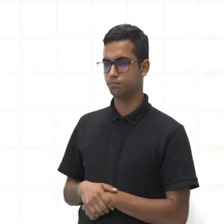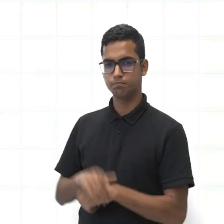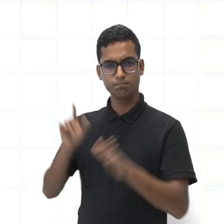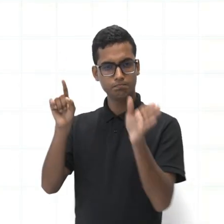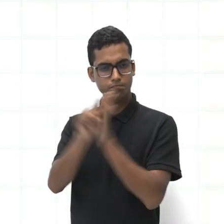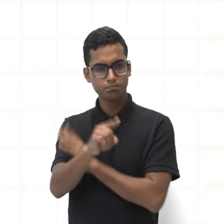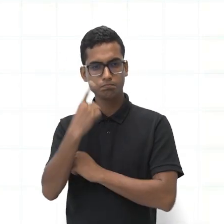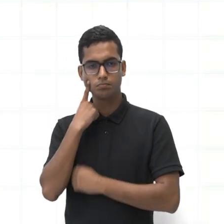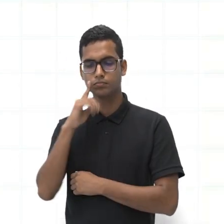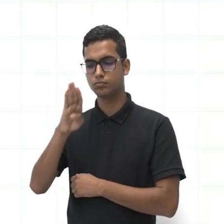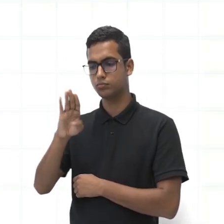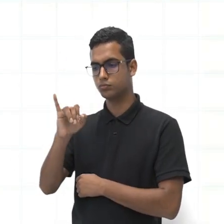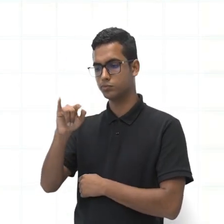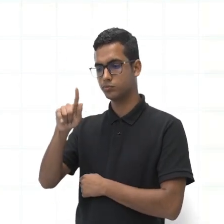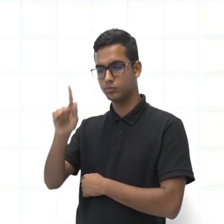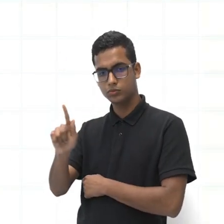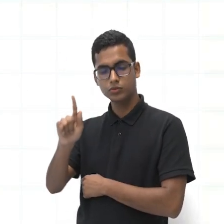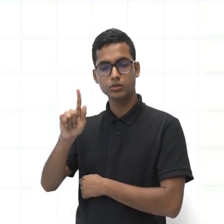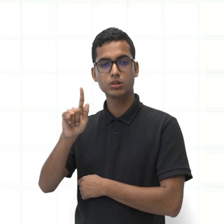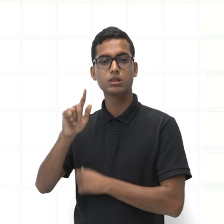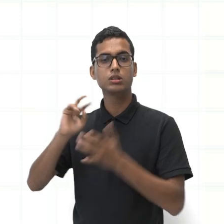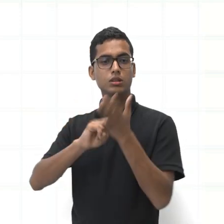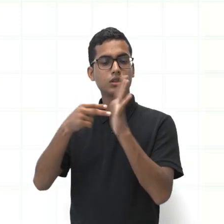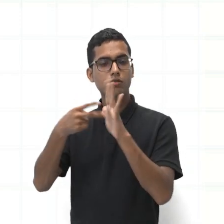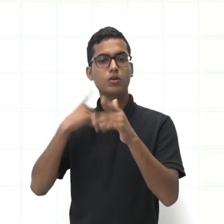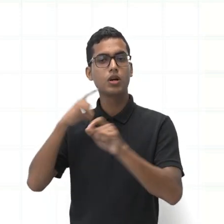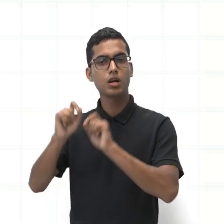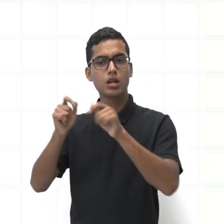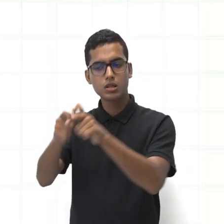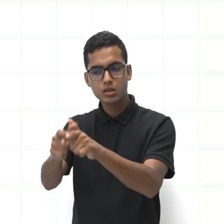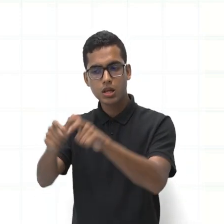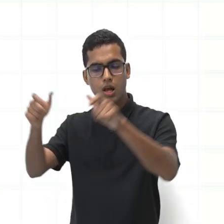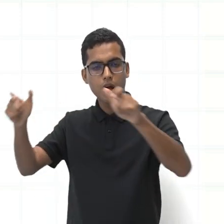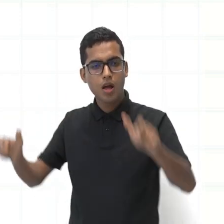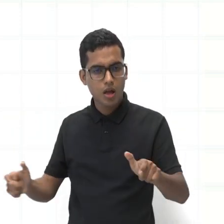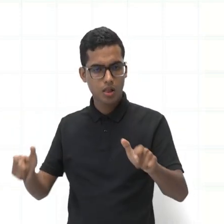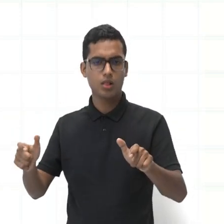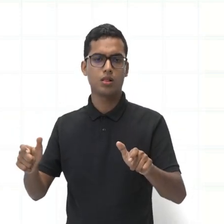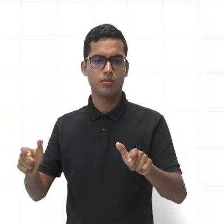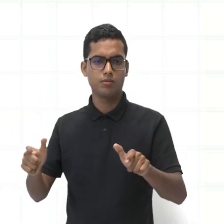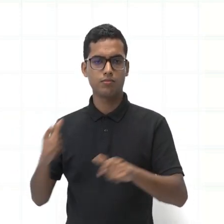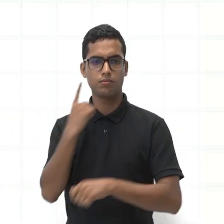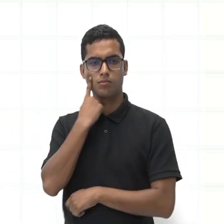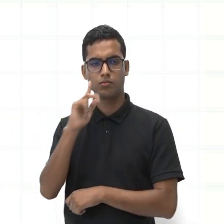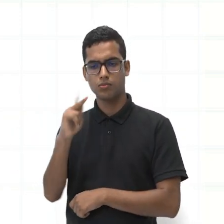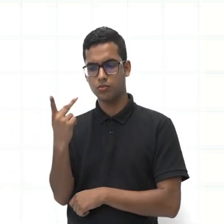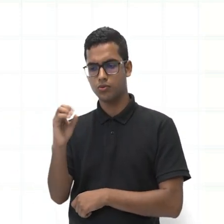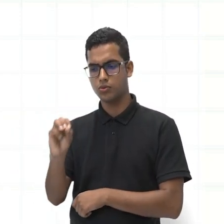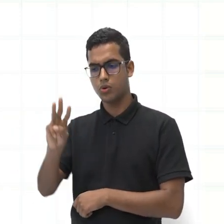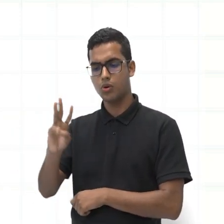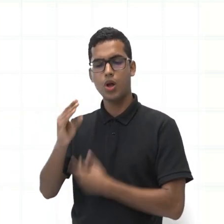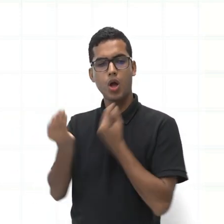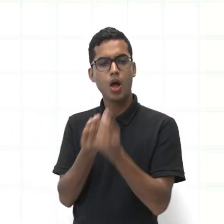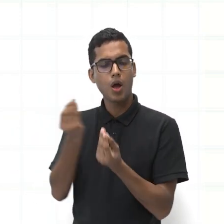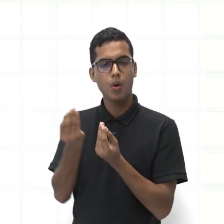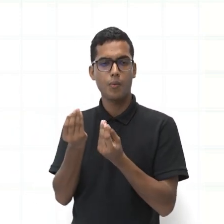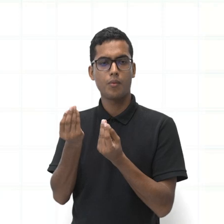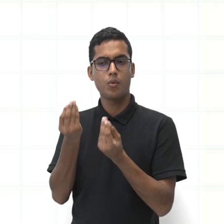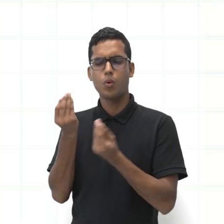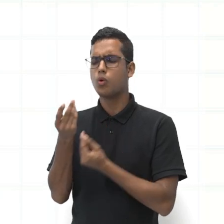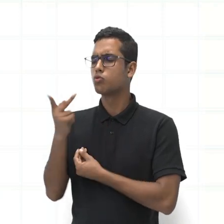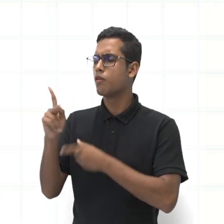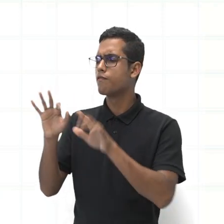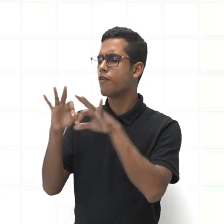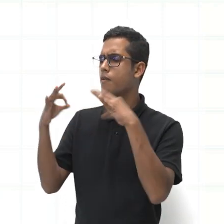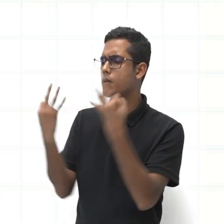family? How big? Big é tamanho, grande, né? Quão grande? Essa é a tradução, né? How é como. Como grande é a sua família?